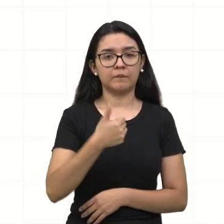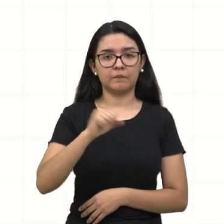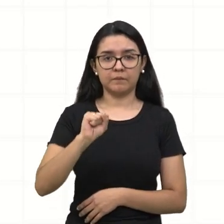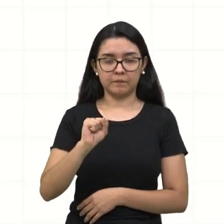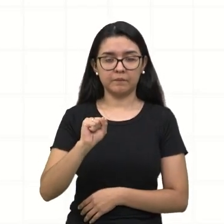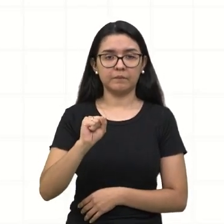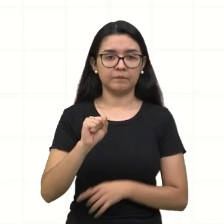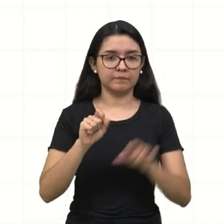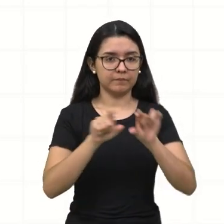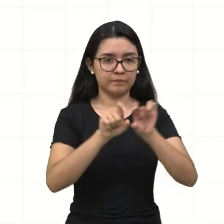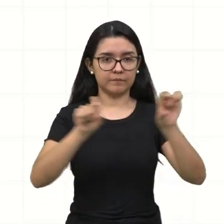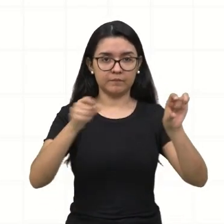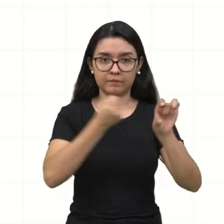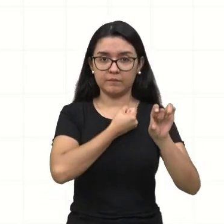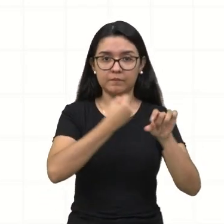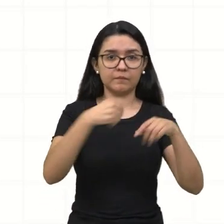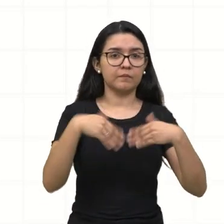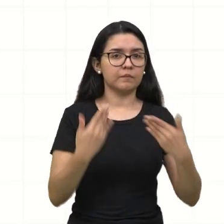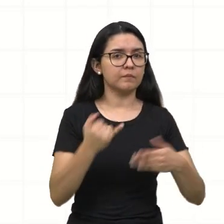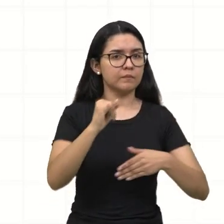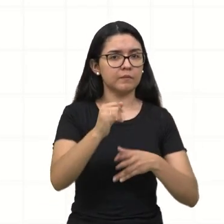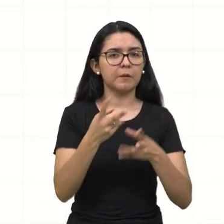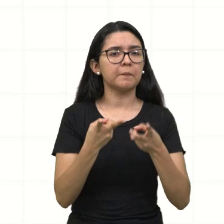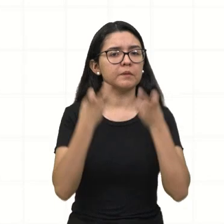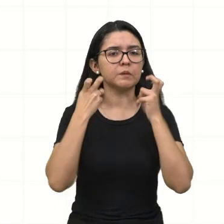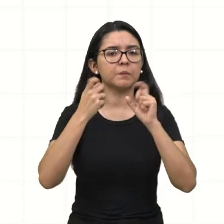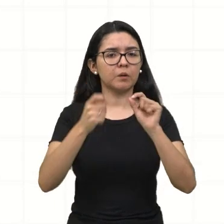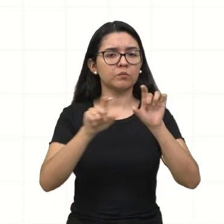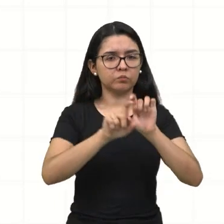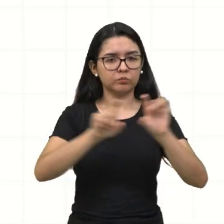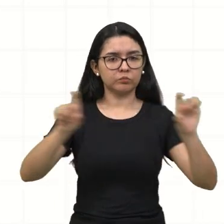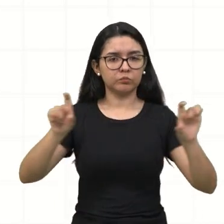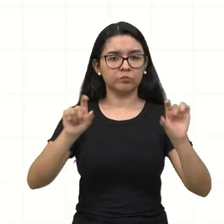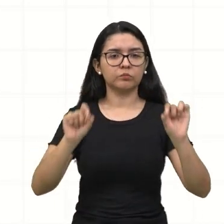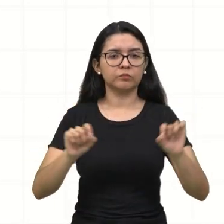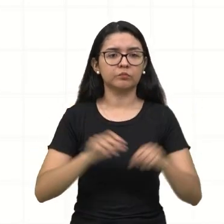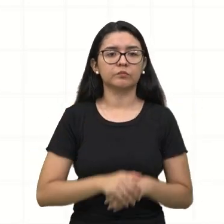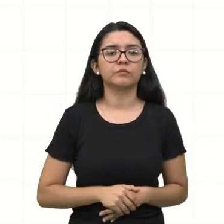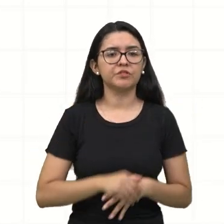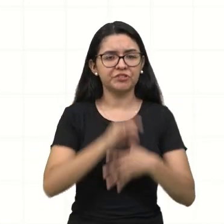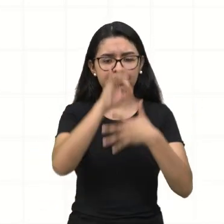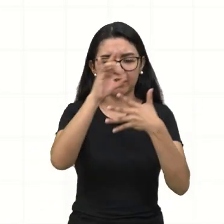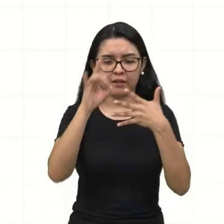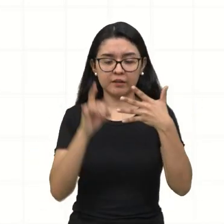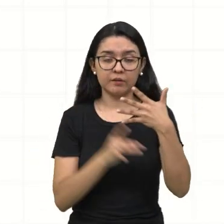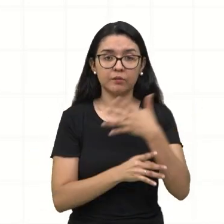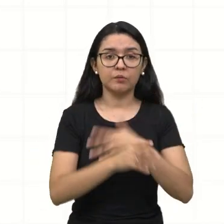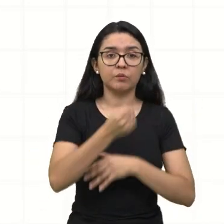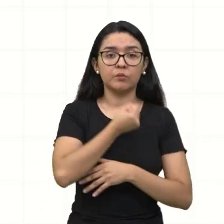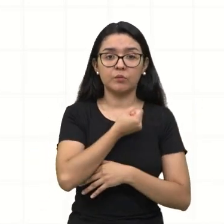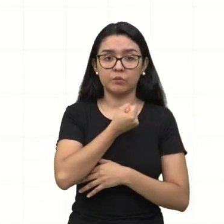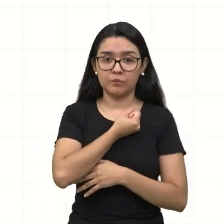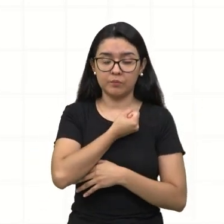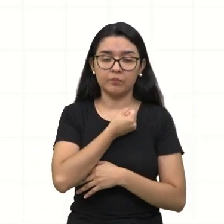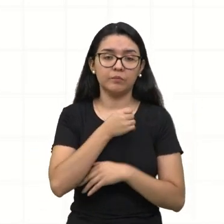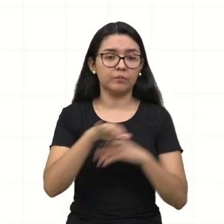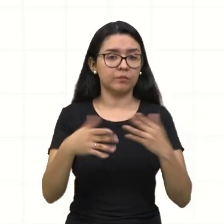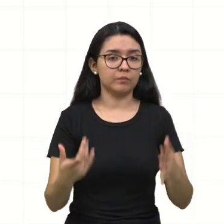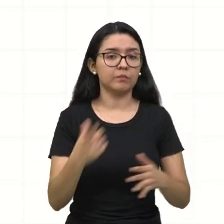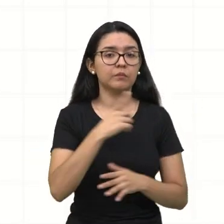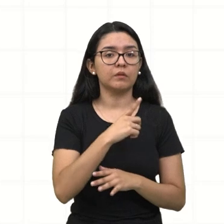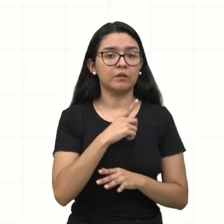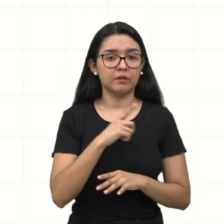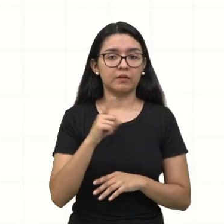579.318. Então, se nós observarmos aqui a posição, né, de cada algarismo dentro do número, né, tem a